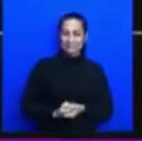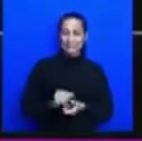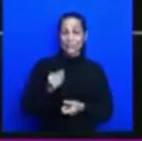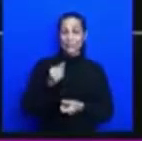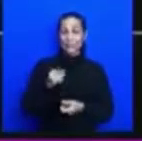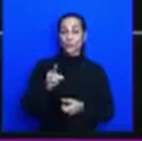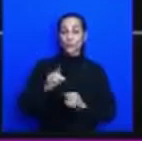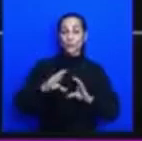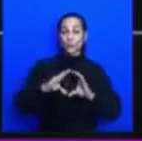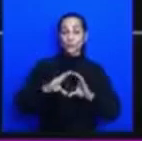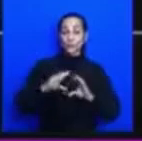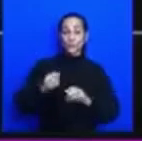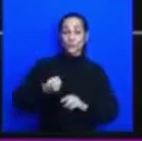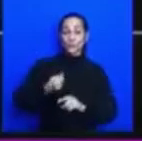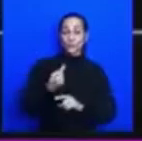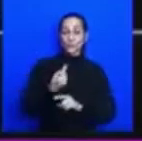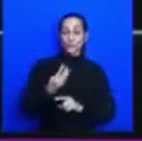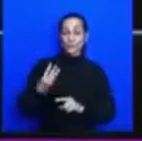Esse é o número 13.